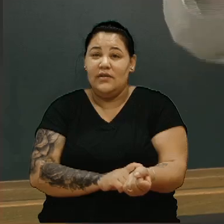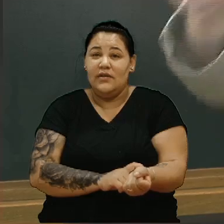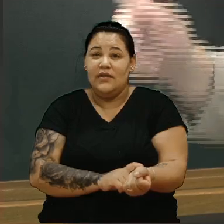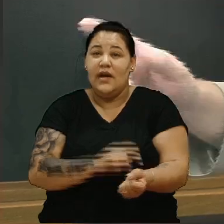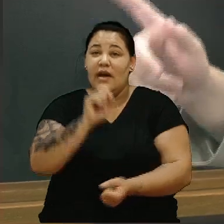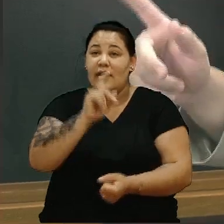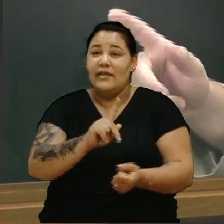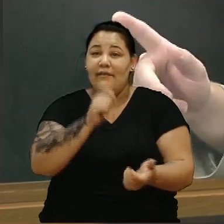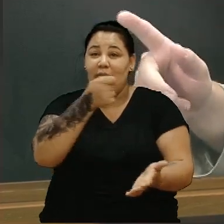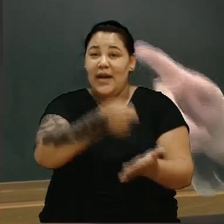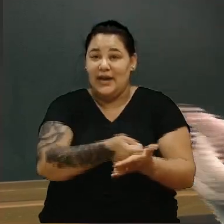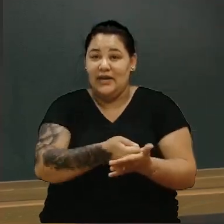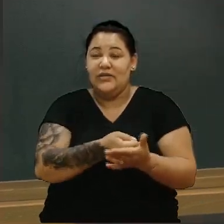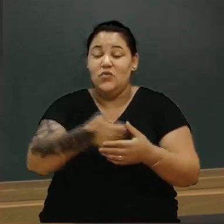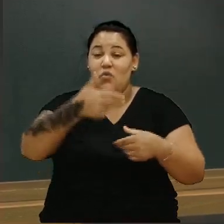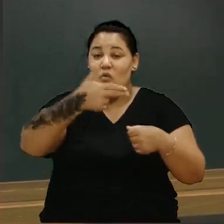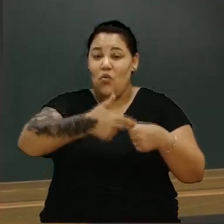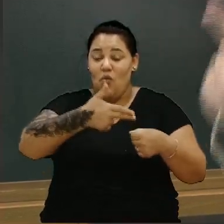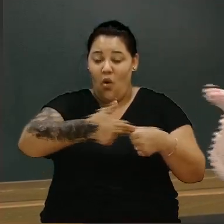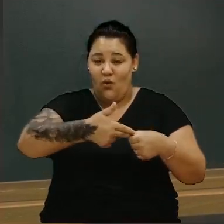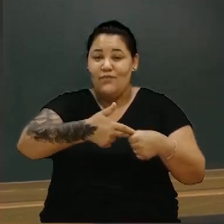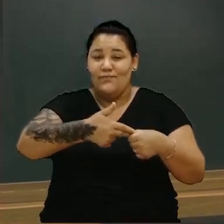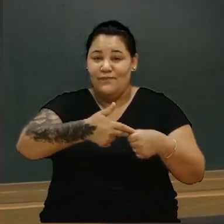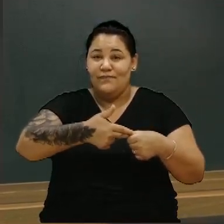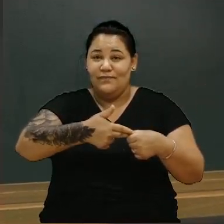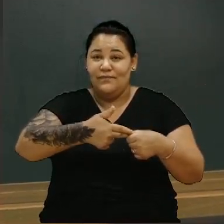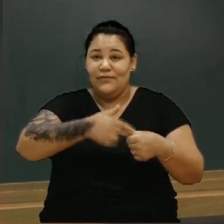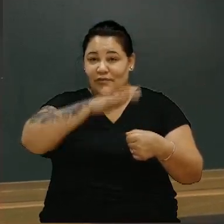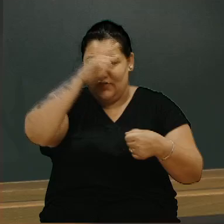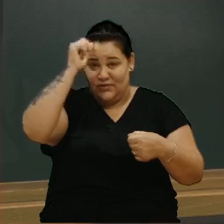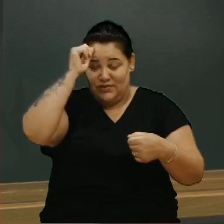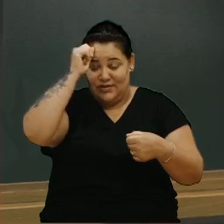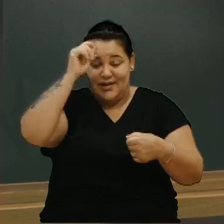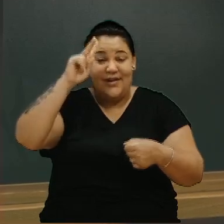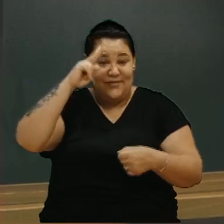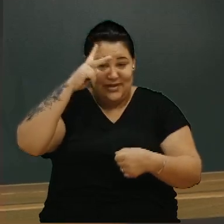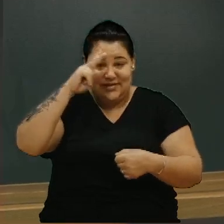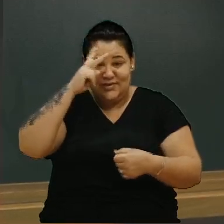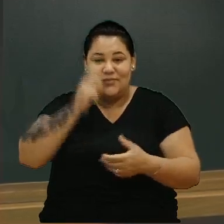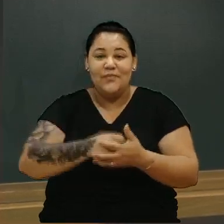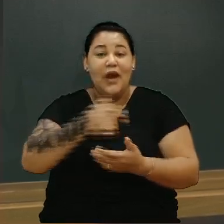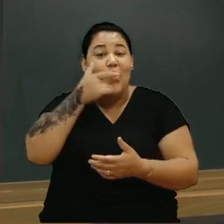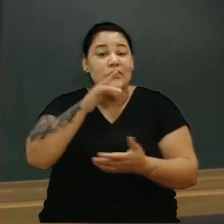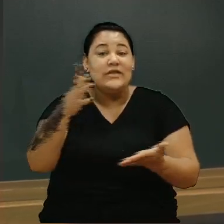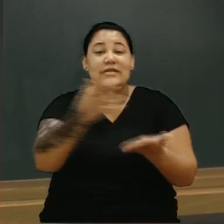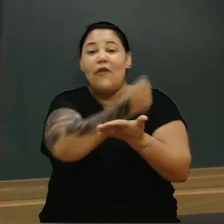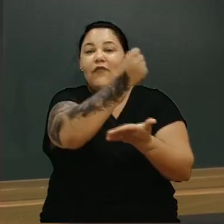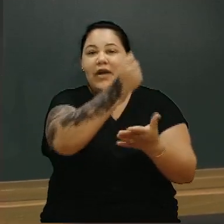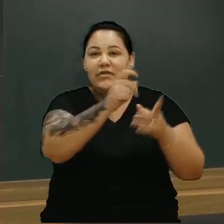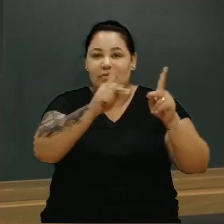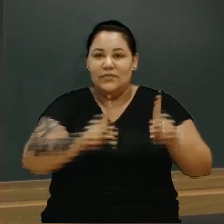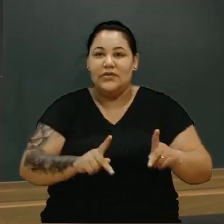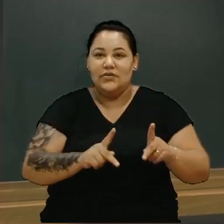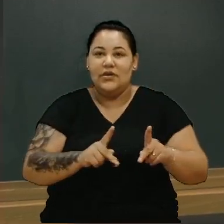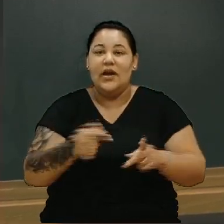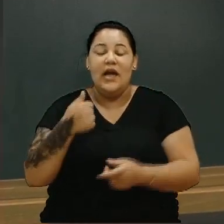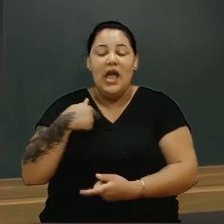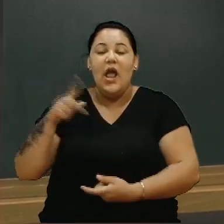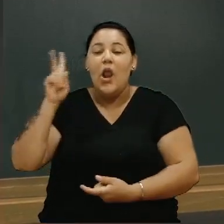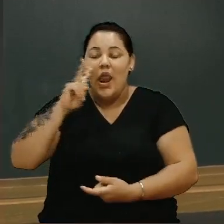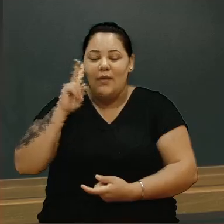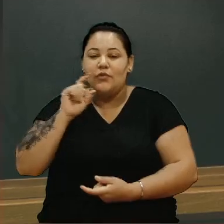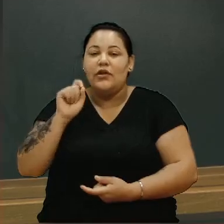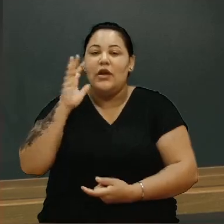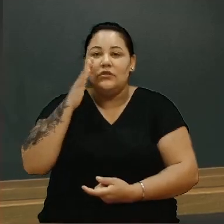vereador Velocino Ex, para conseguir tirar as pessoas lá de baixo. Então, fica minha lembrança desse fato,